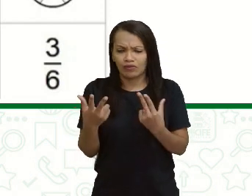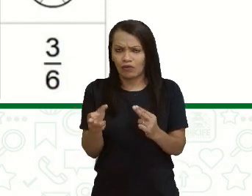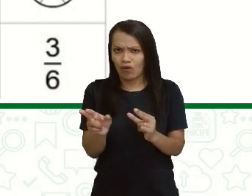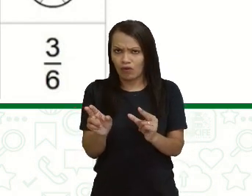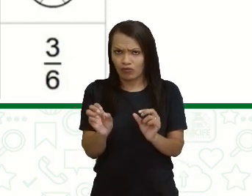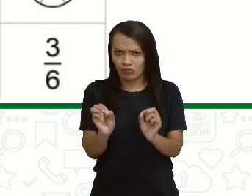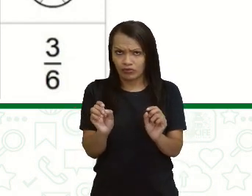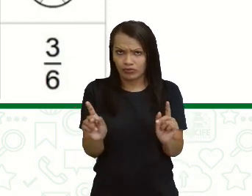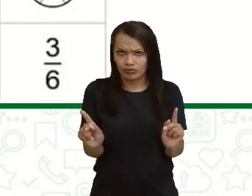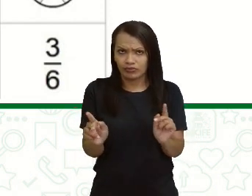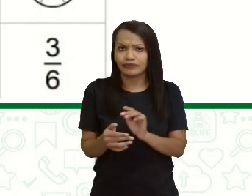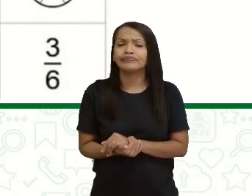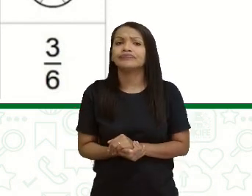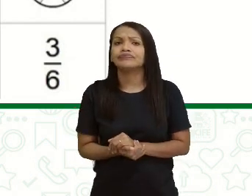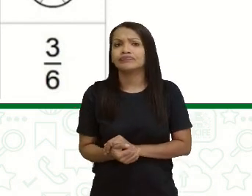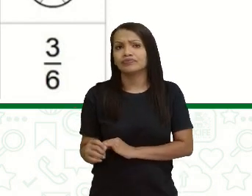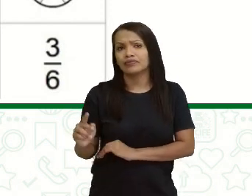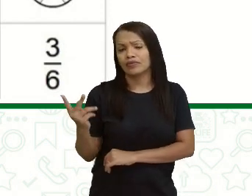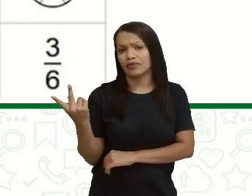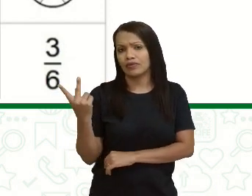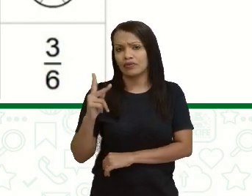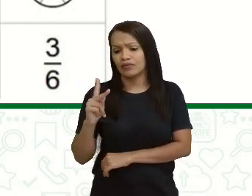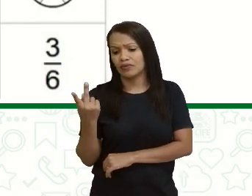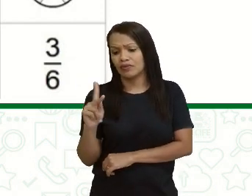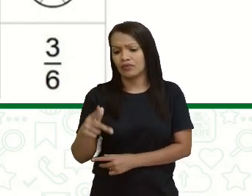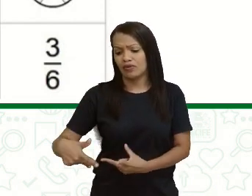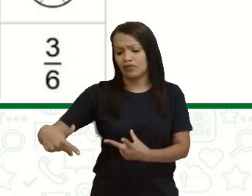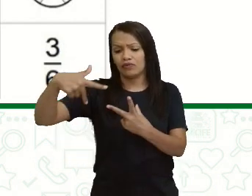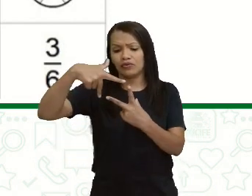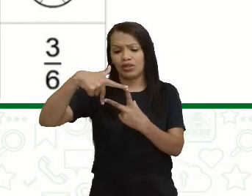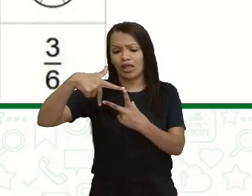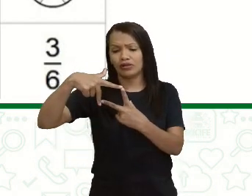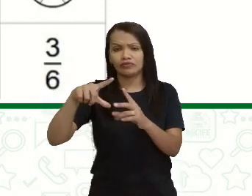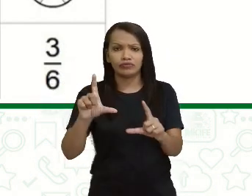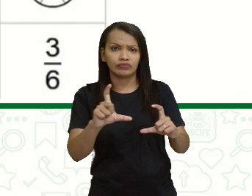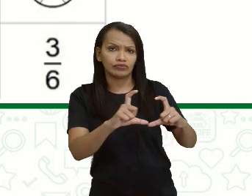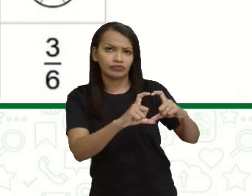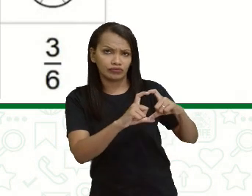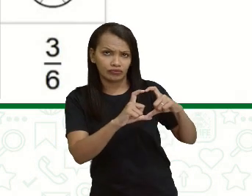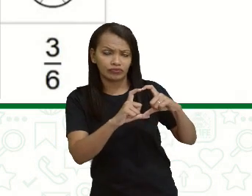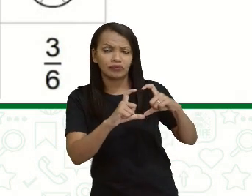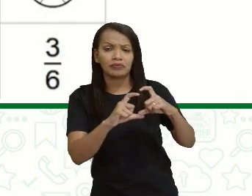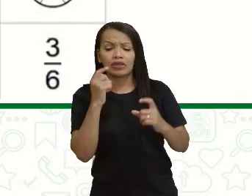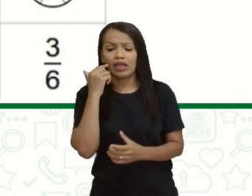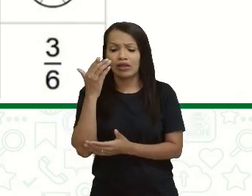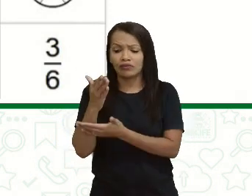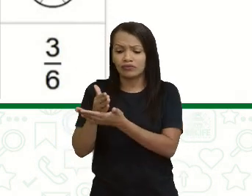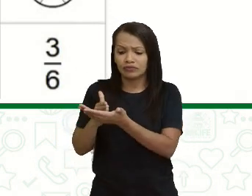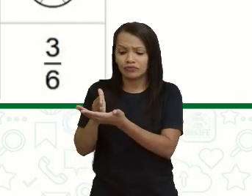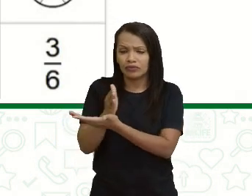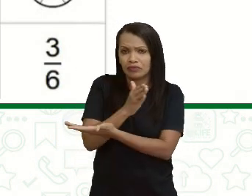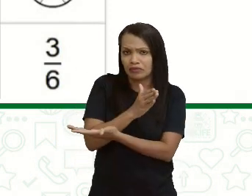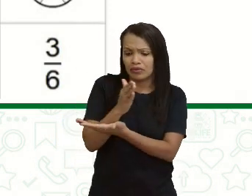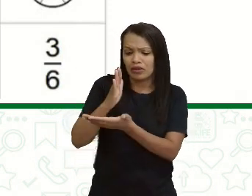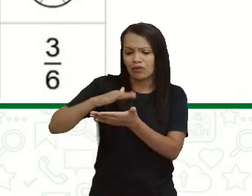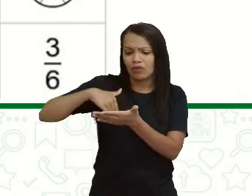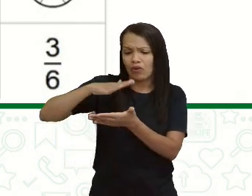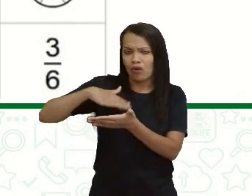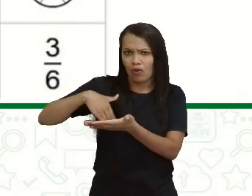tá? Essas duas, né? Essas duas figuras são iguais. E eu tenho que a figura que